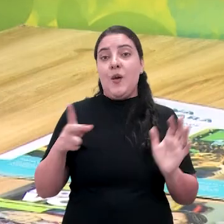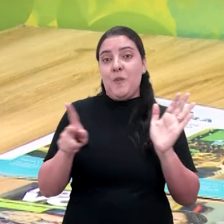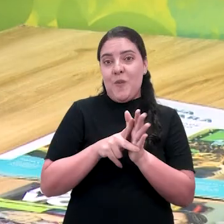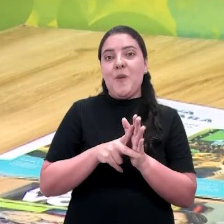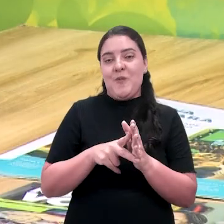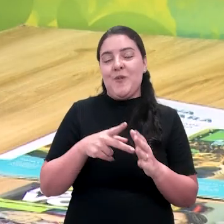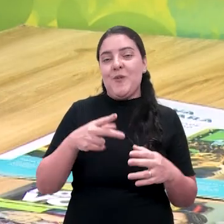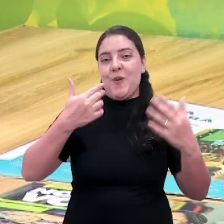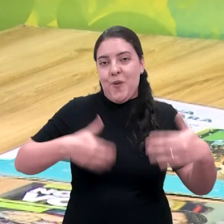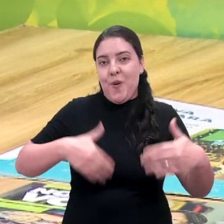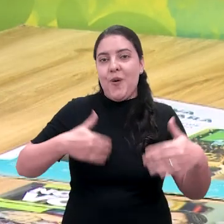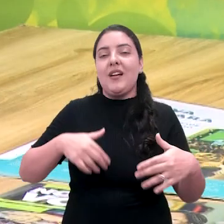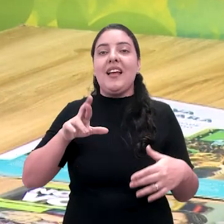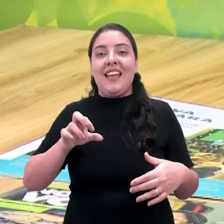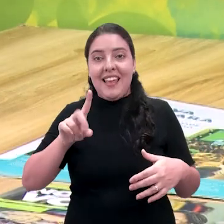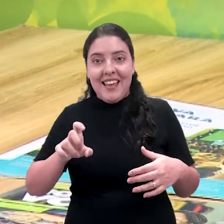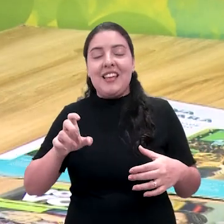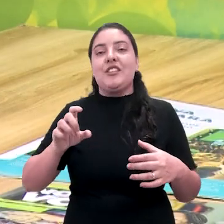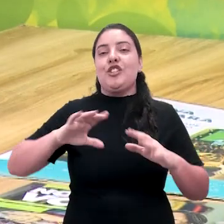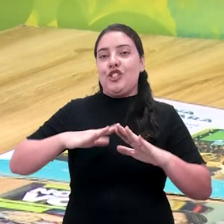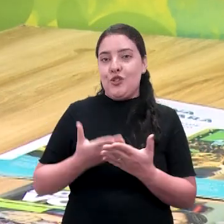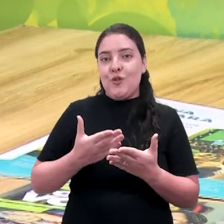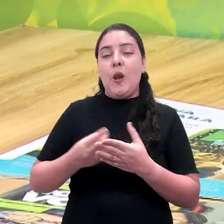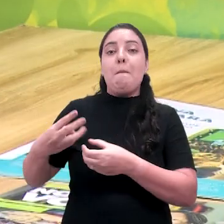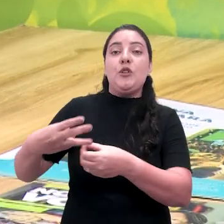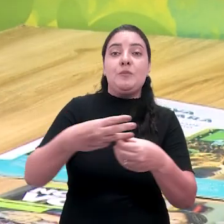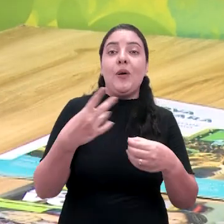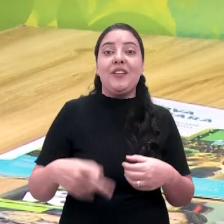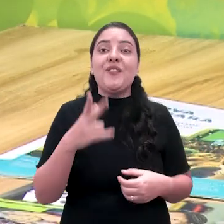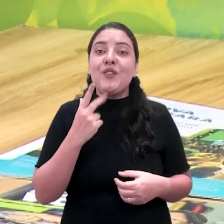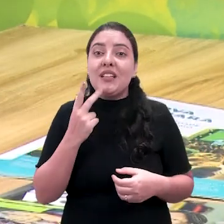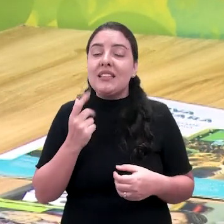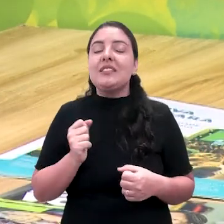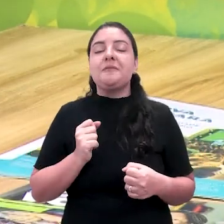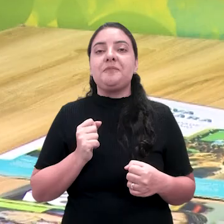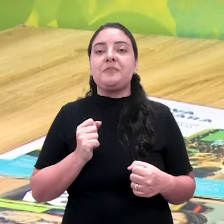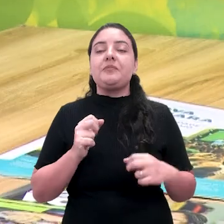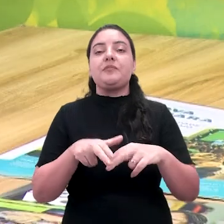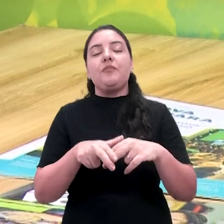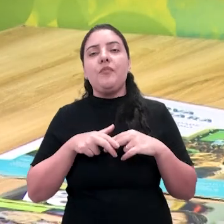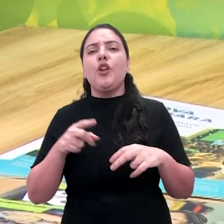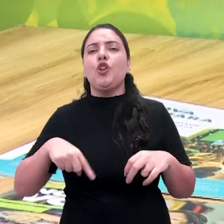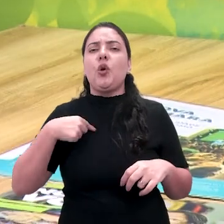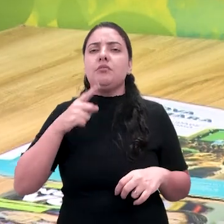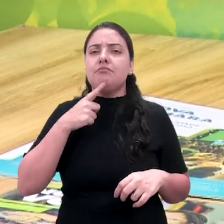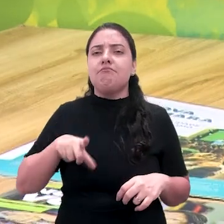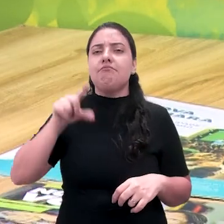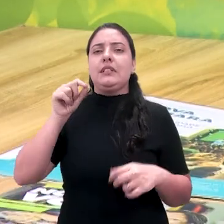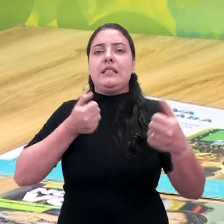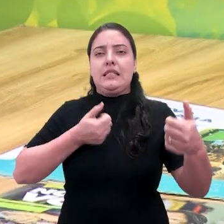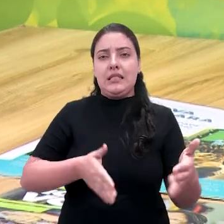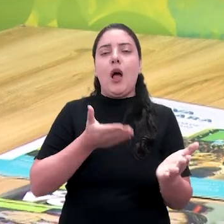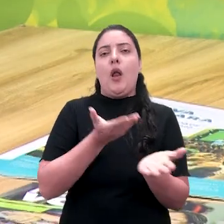rede. Da Rede Municipal de Ensino de Fortaleza, né? Então, assim, a gente tem a opção de estar em sala de